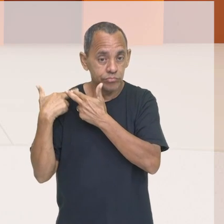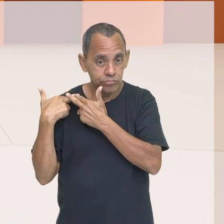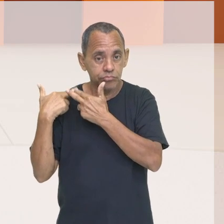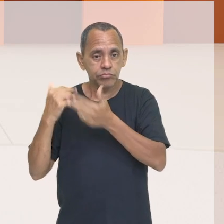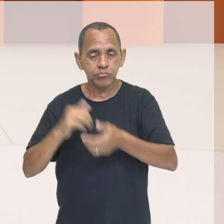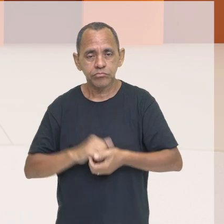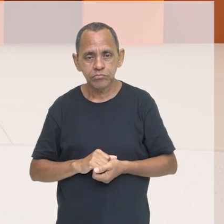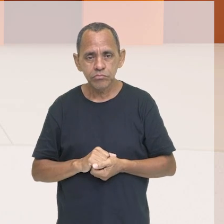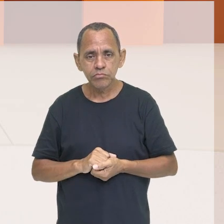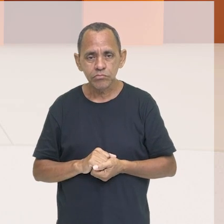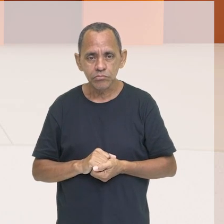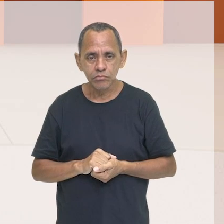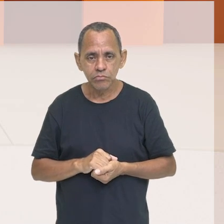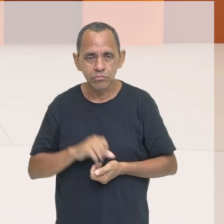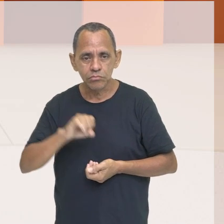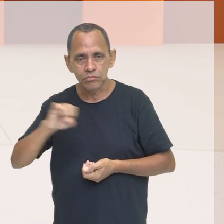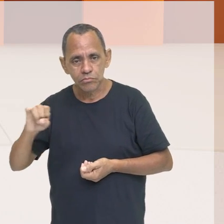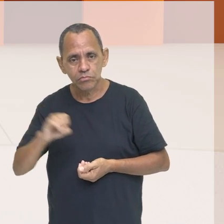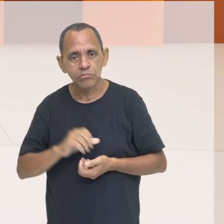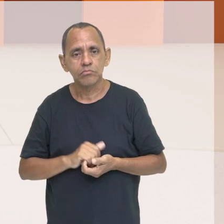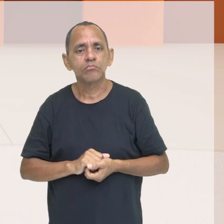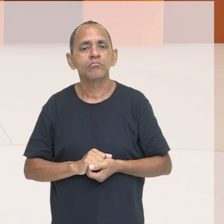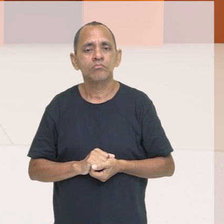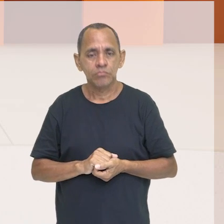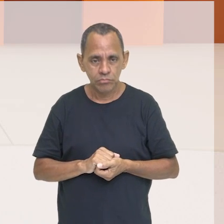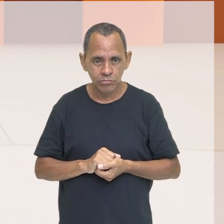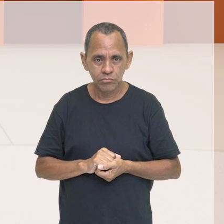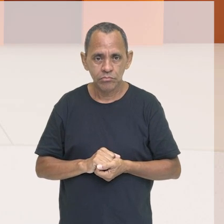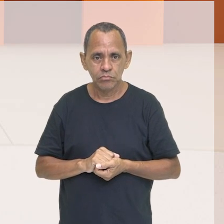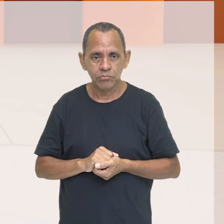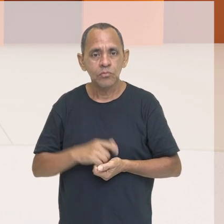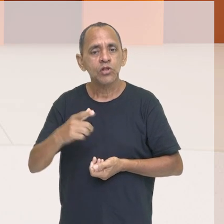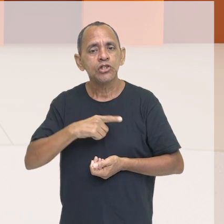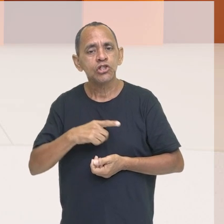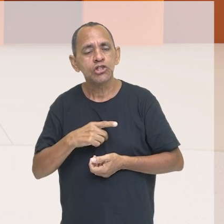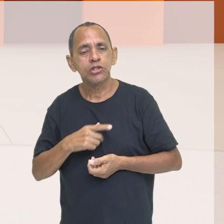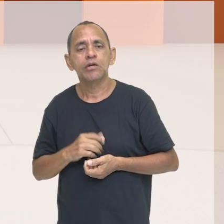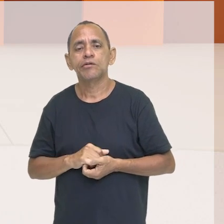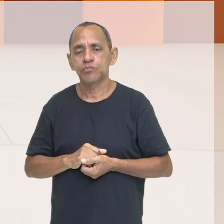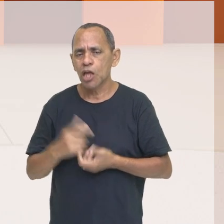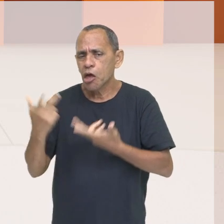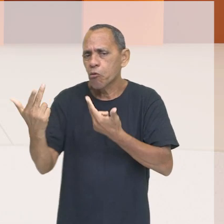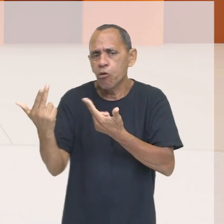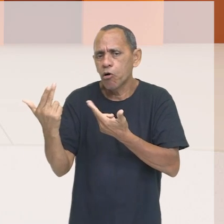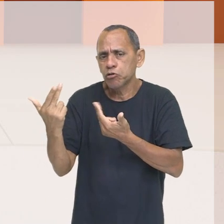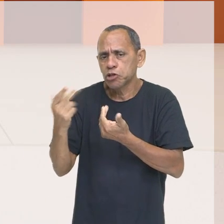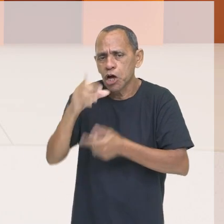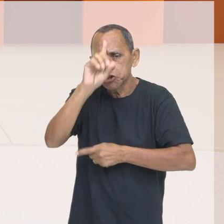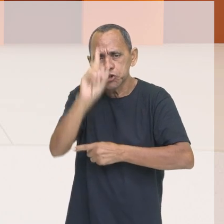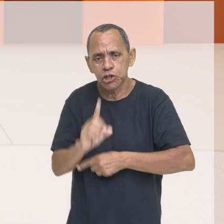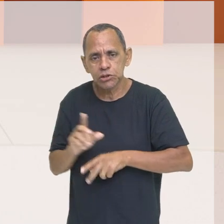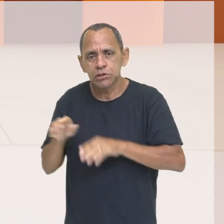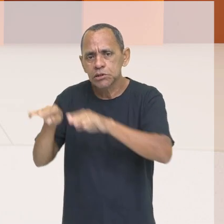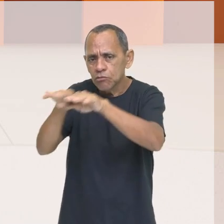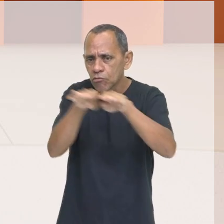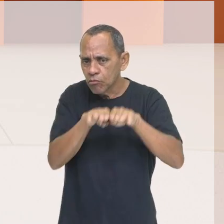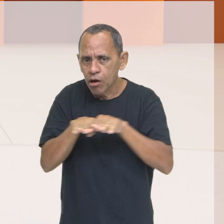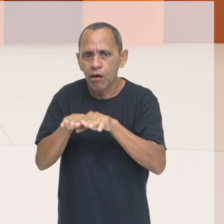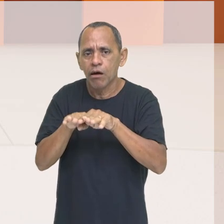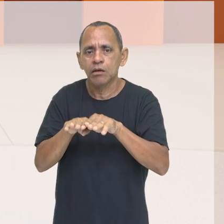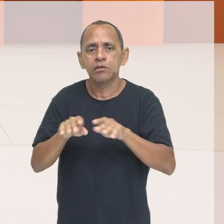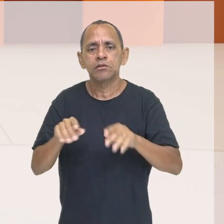enquanto portadores de igualdade, possuindo, portanto, direitos iguais perante a sociedade. Então, ele